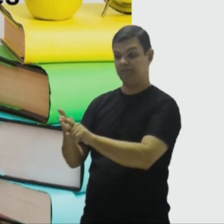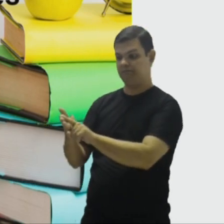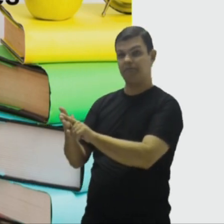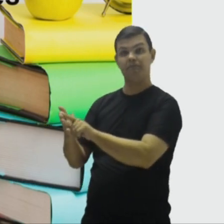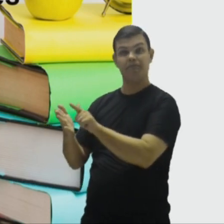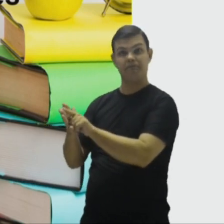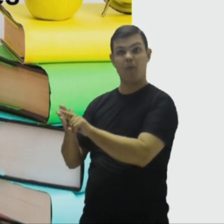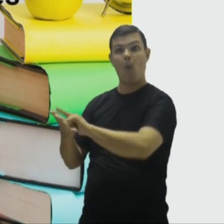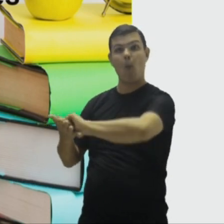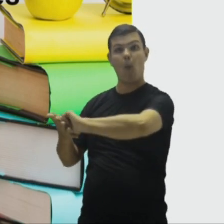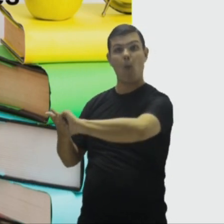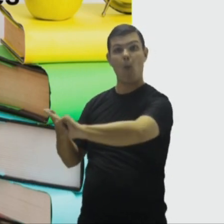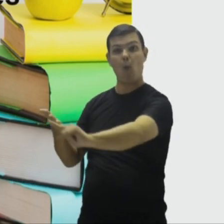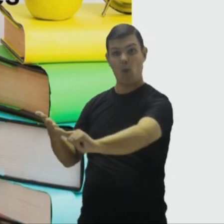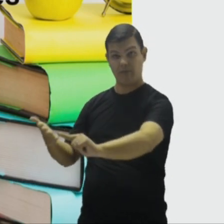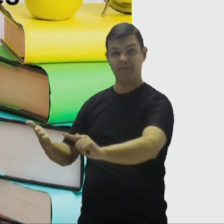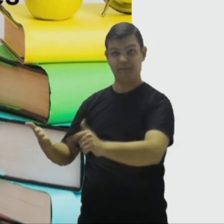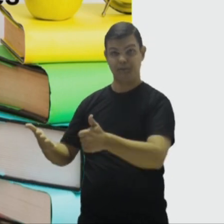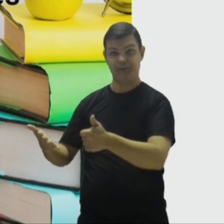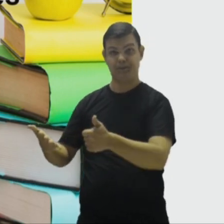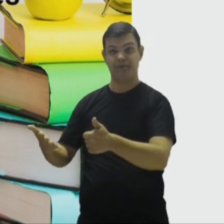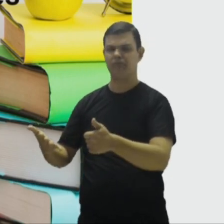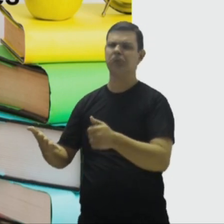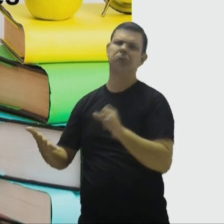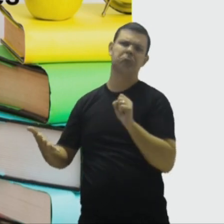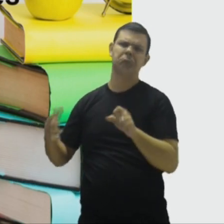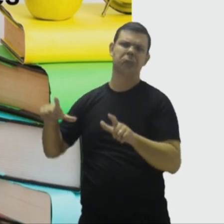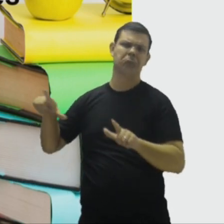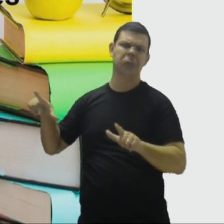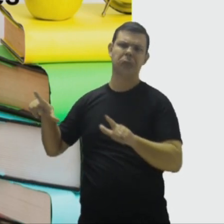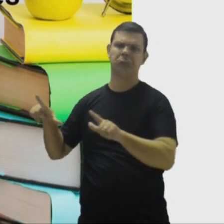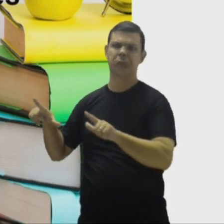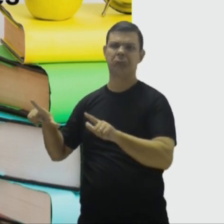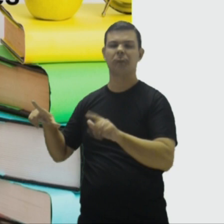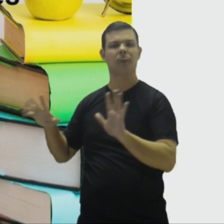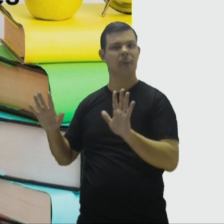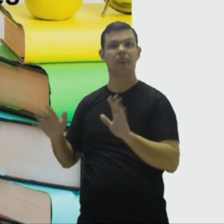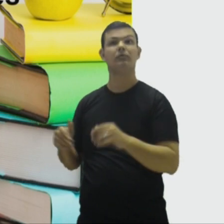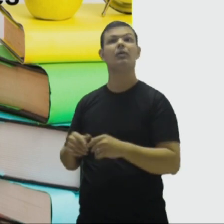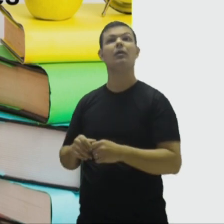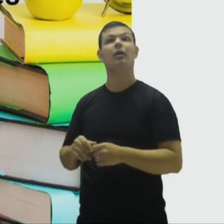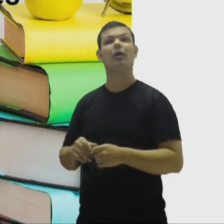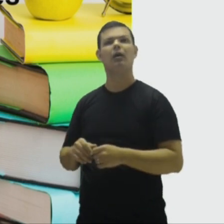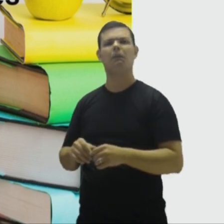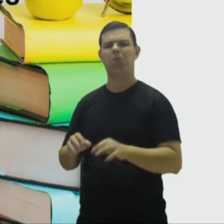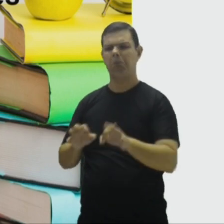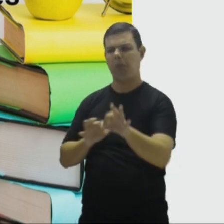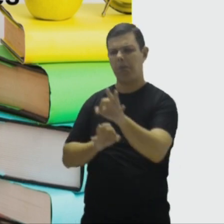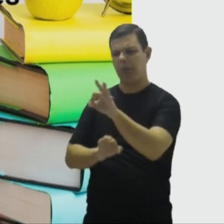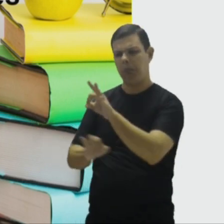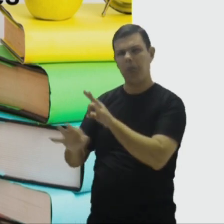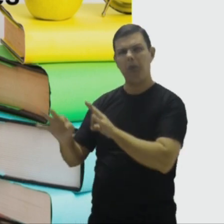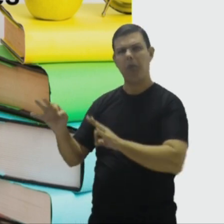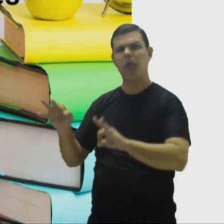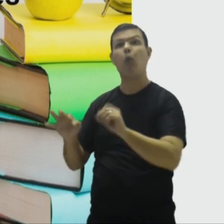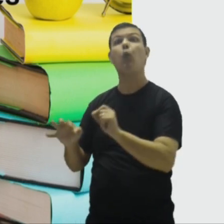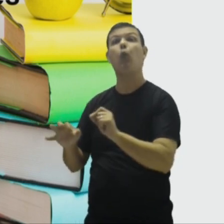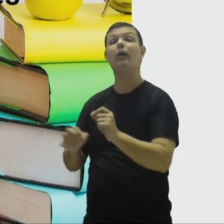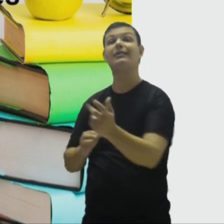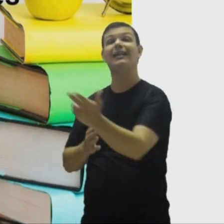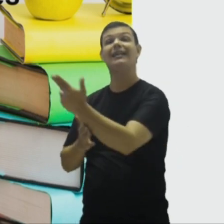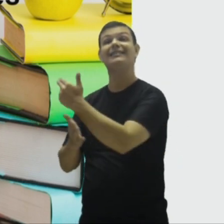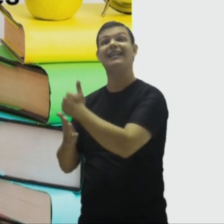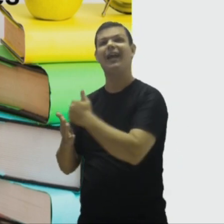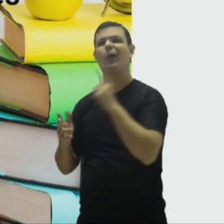um papel em branco, tá? Um papel em branco, pode ser A4 ou um do caderno. Faz um desenho retratando uma